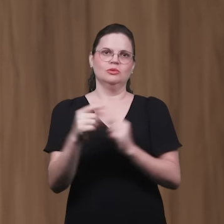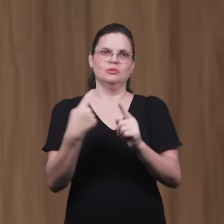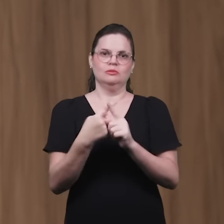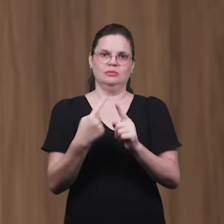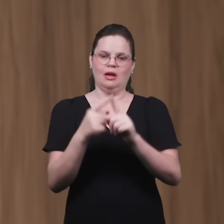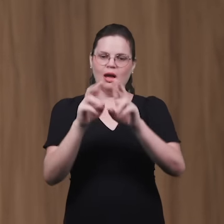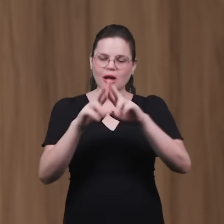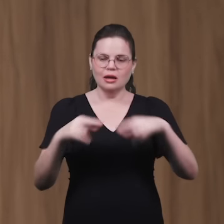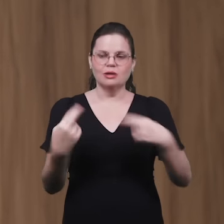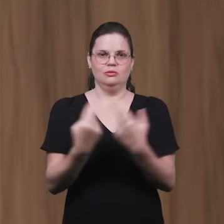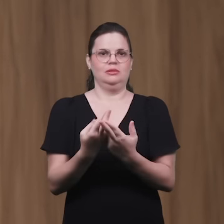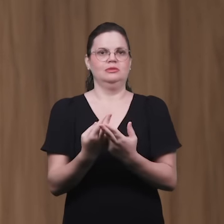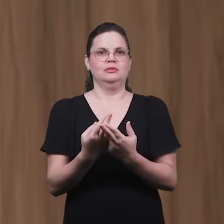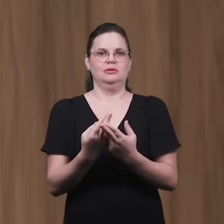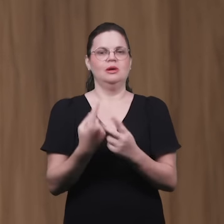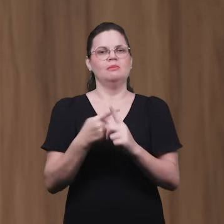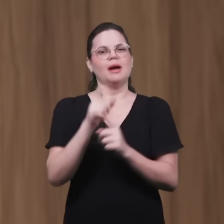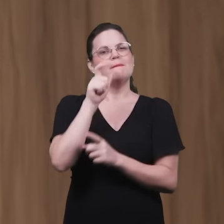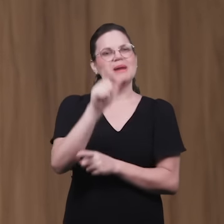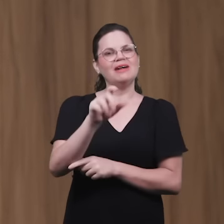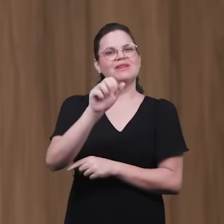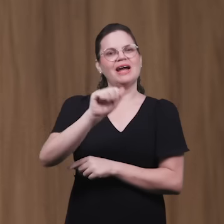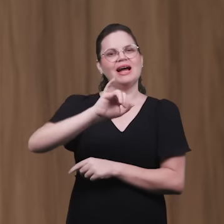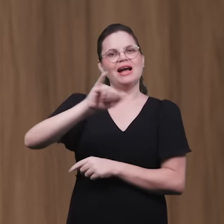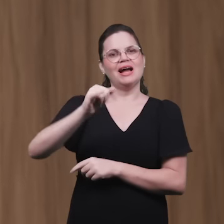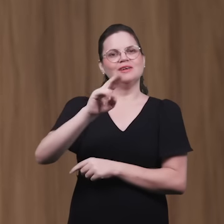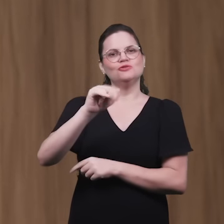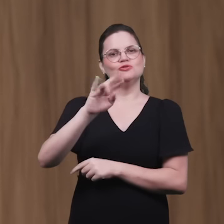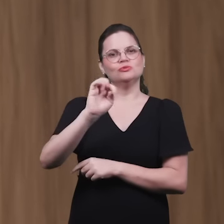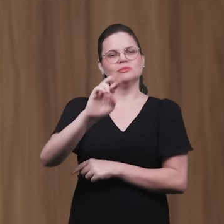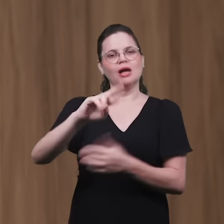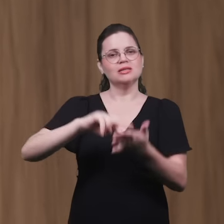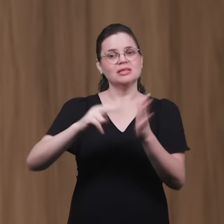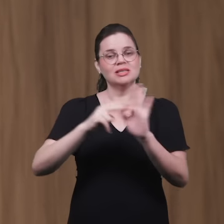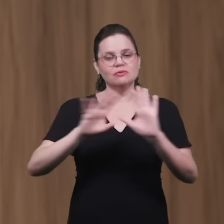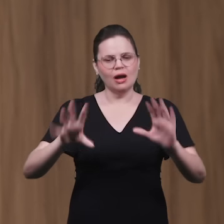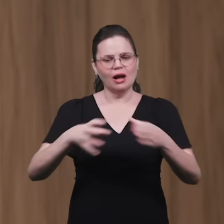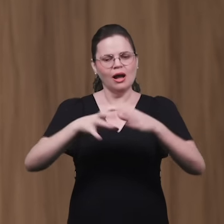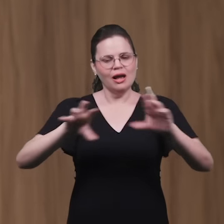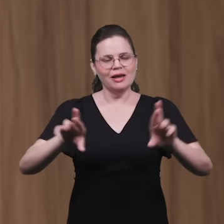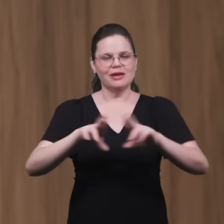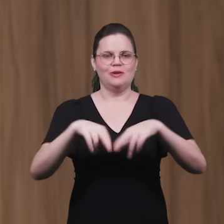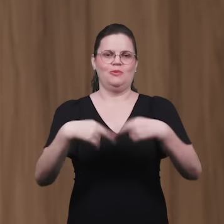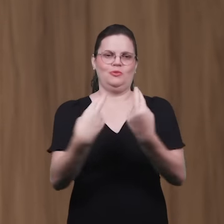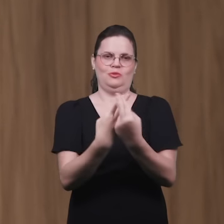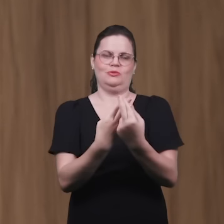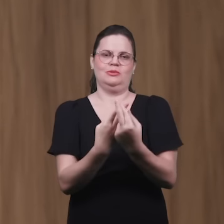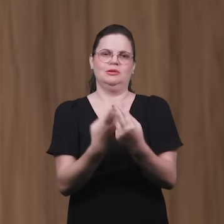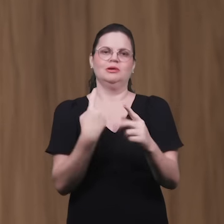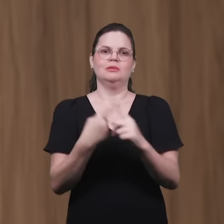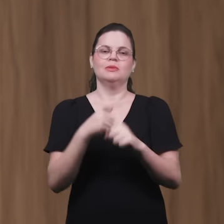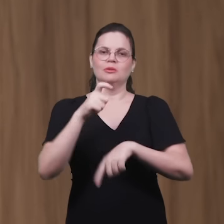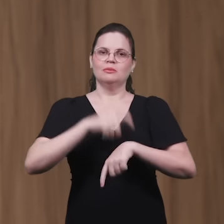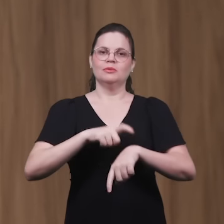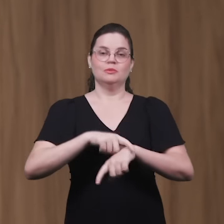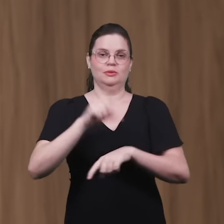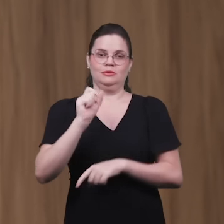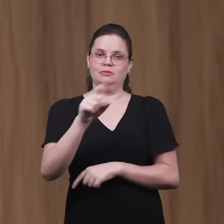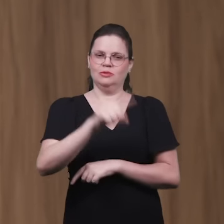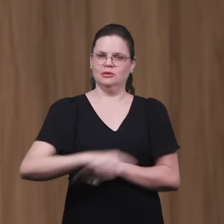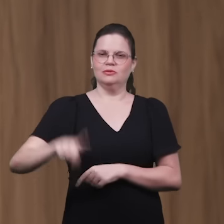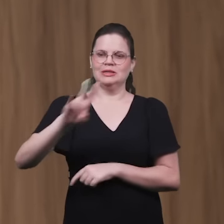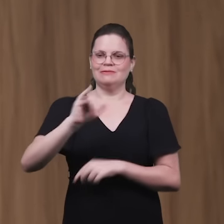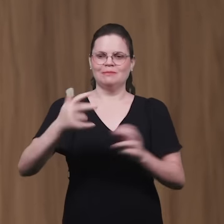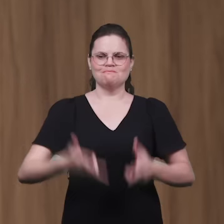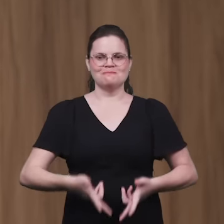vos reunis, né? Exato. Quando vos congregais. Então, esse momento que é o momento realmente que você vai